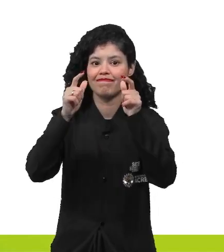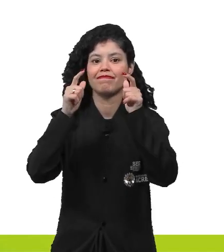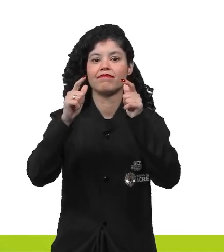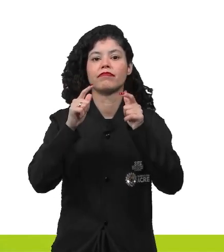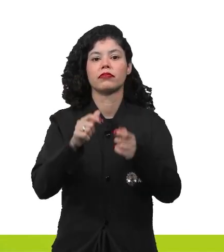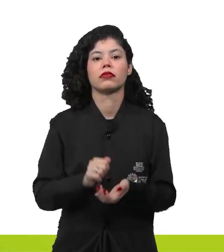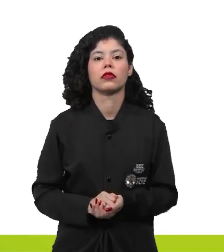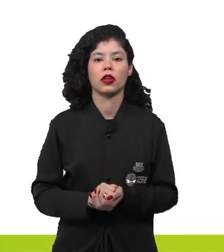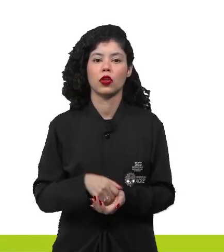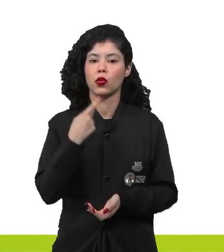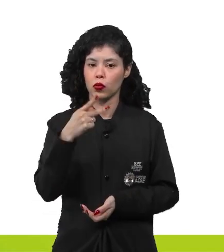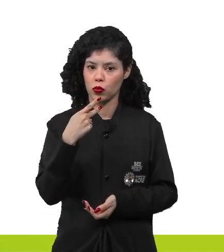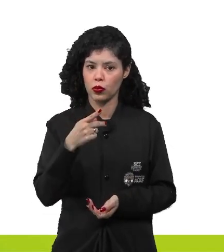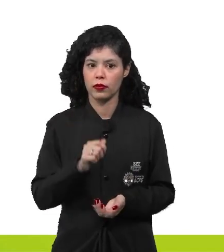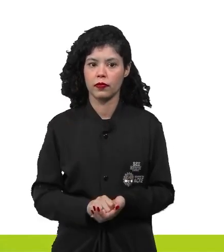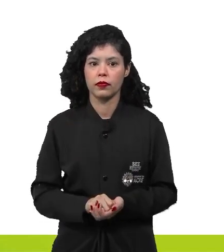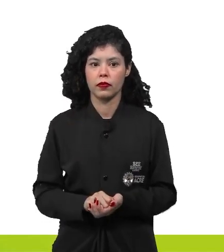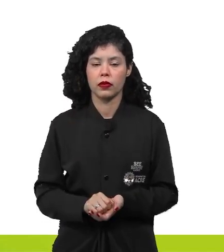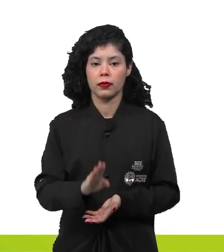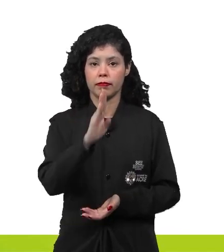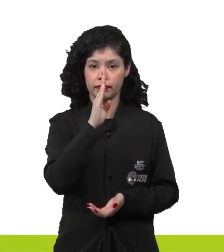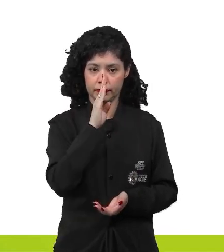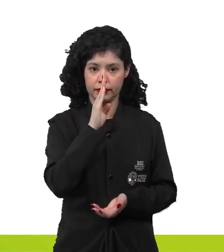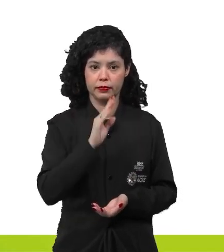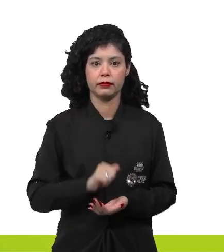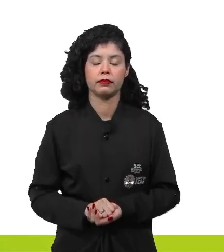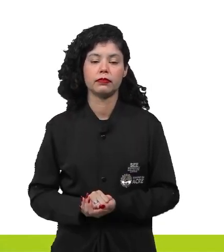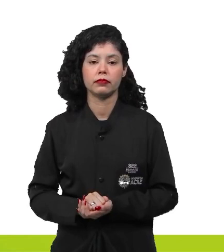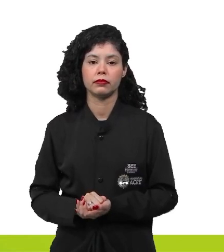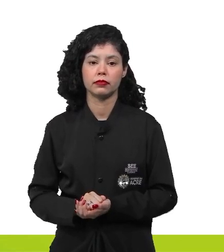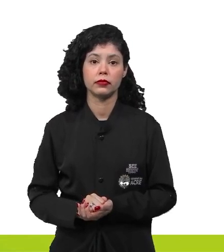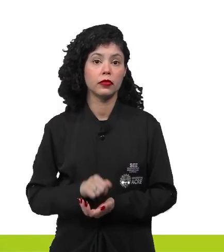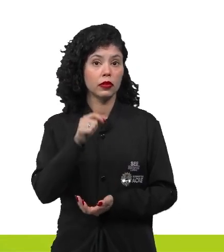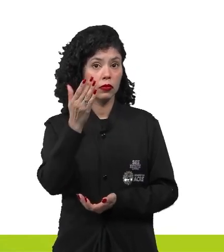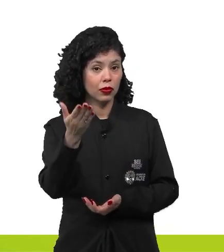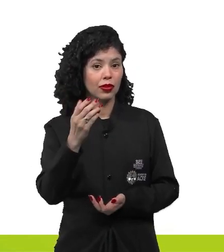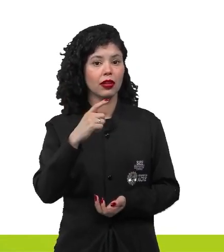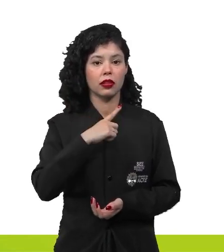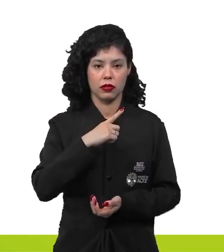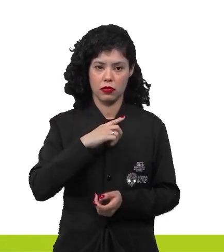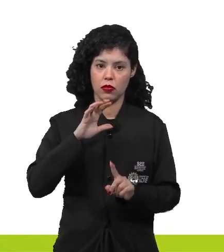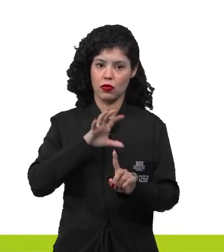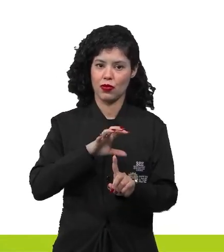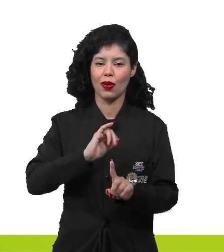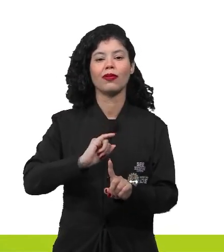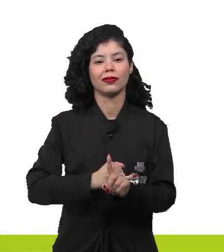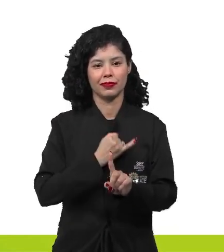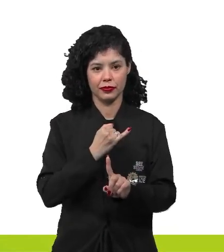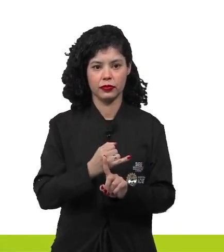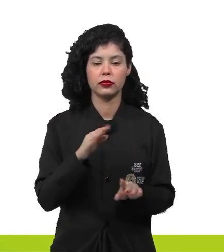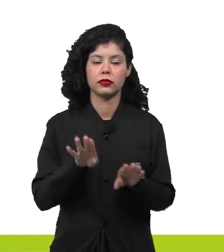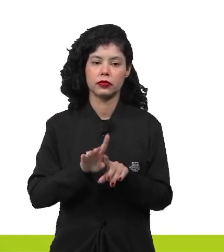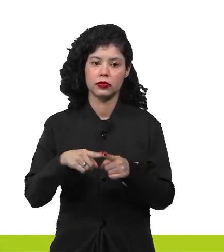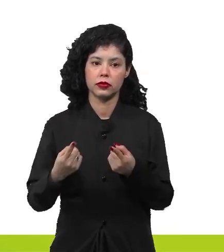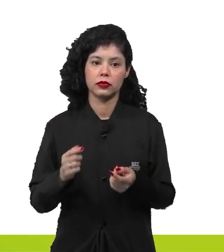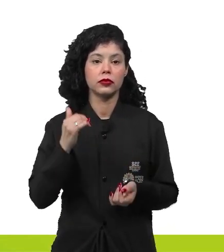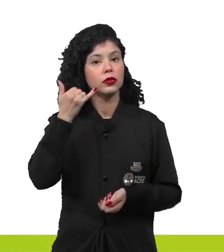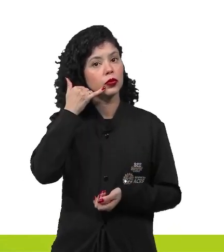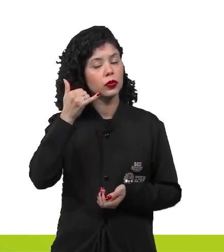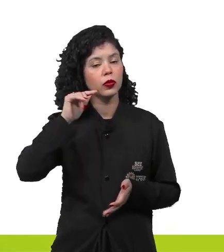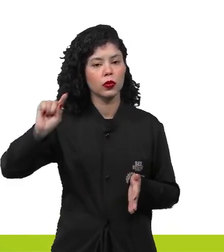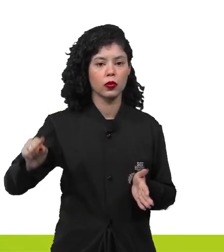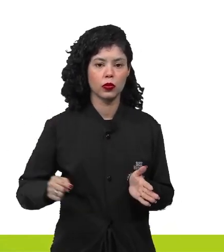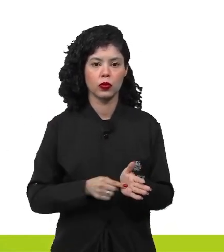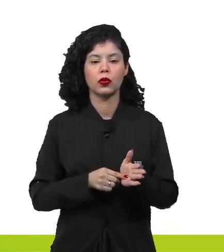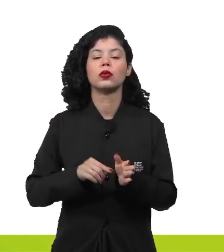nós reportamos. Não fique quieto, no caso de você que sofre o bullying. E nós temos aqui mais um contato, nesse